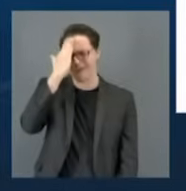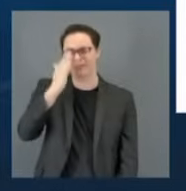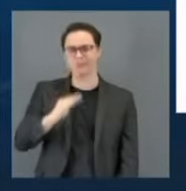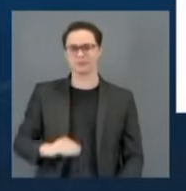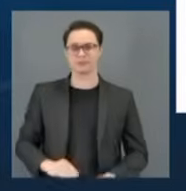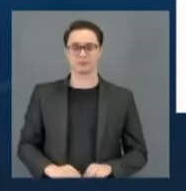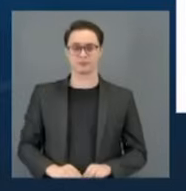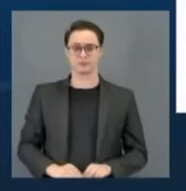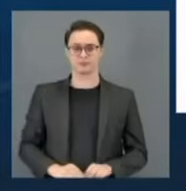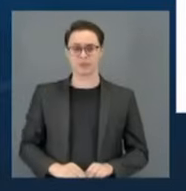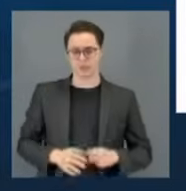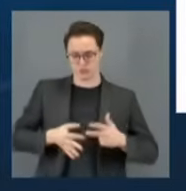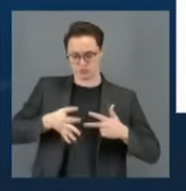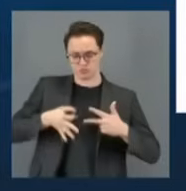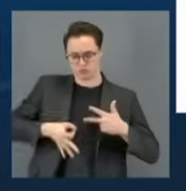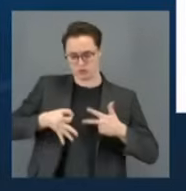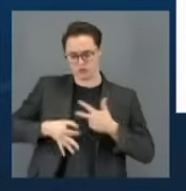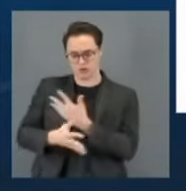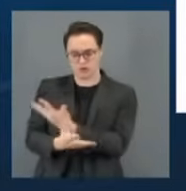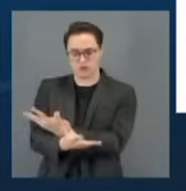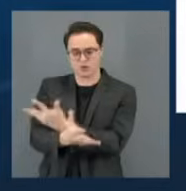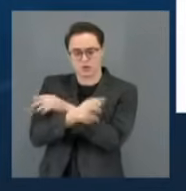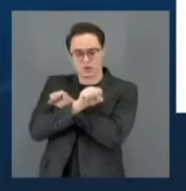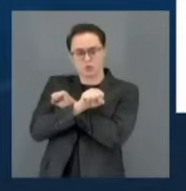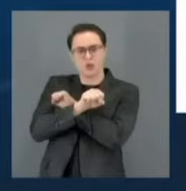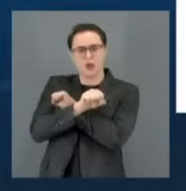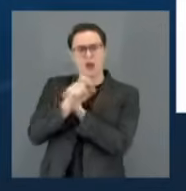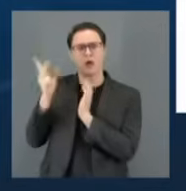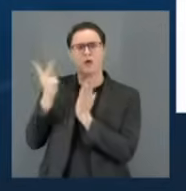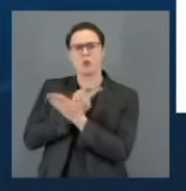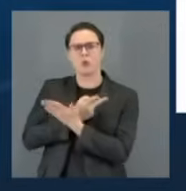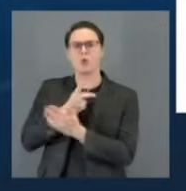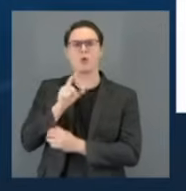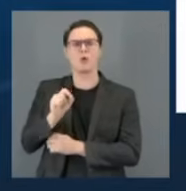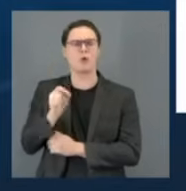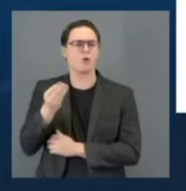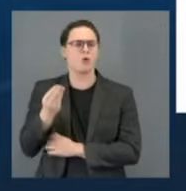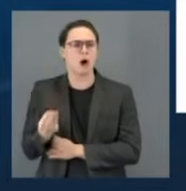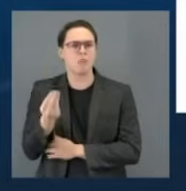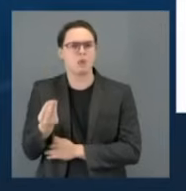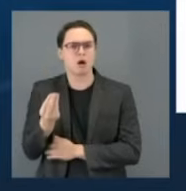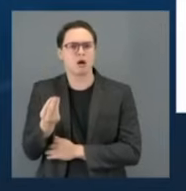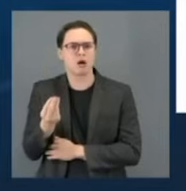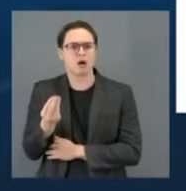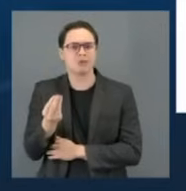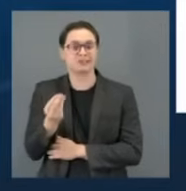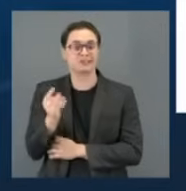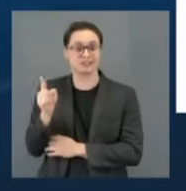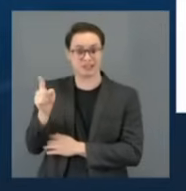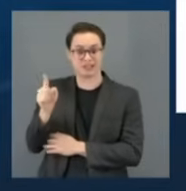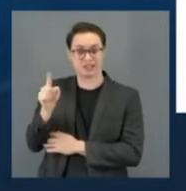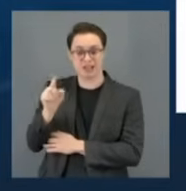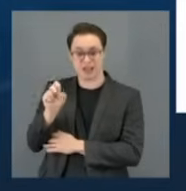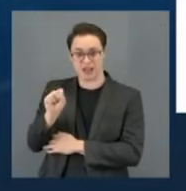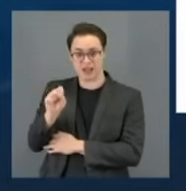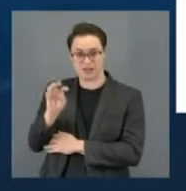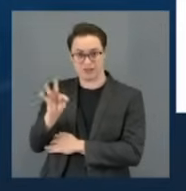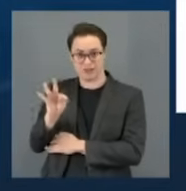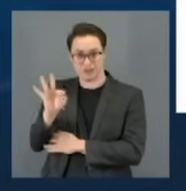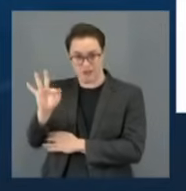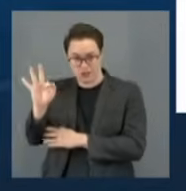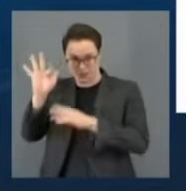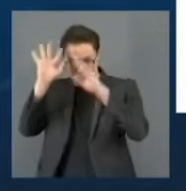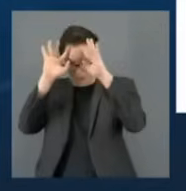a censura tem sido feita, no primeiro momento, através no STF, através dos diversos